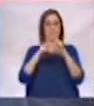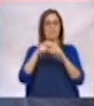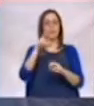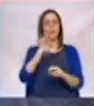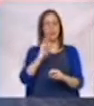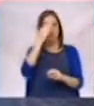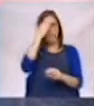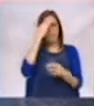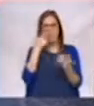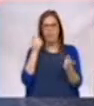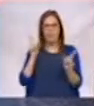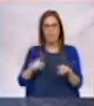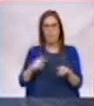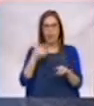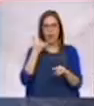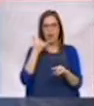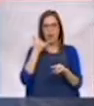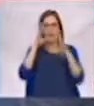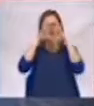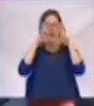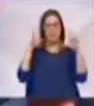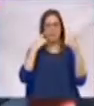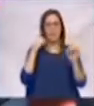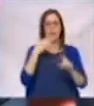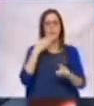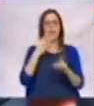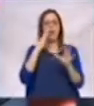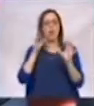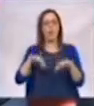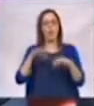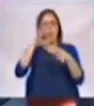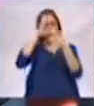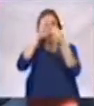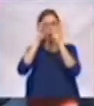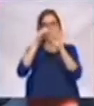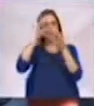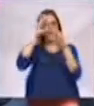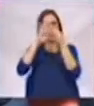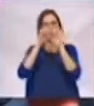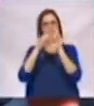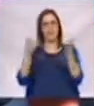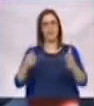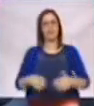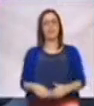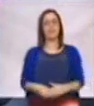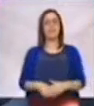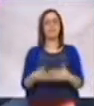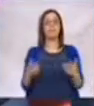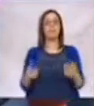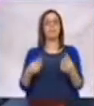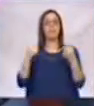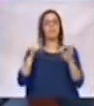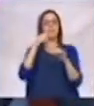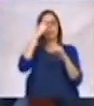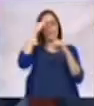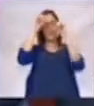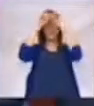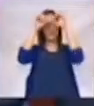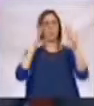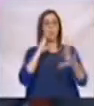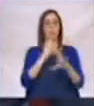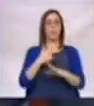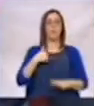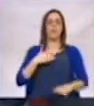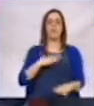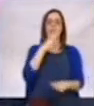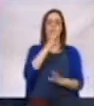melhores. Rui, julgo que já está de novo em ligação connosco, pedi-lhe que concluísse o raciocínio. Só esta